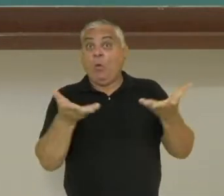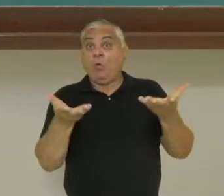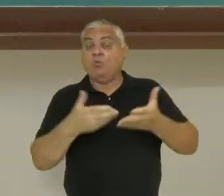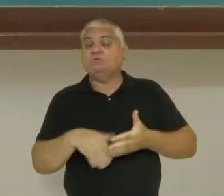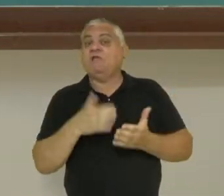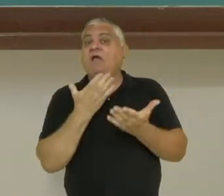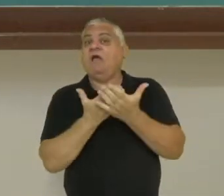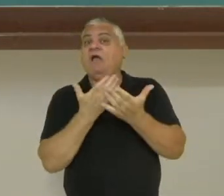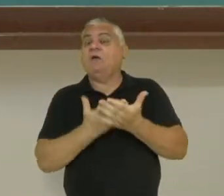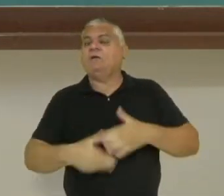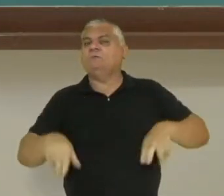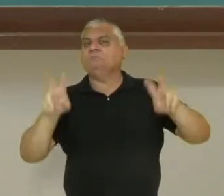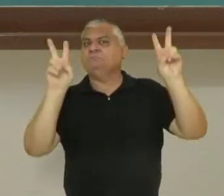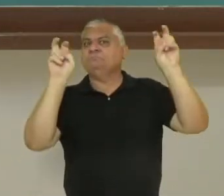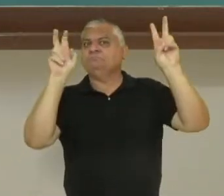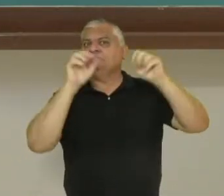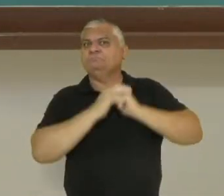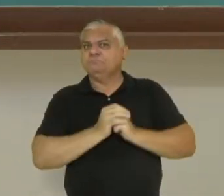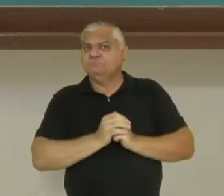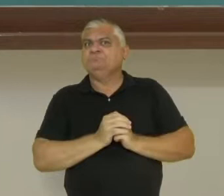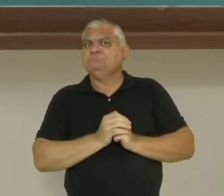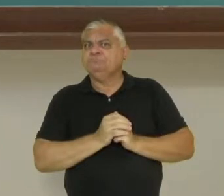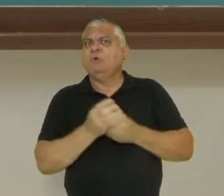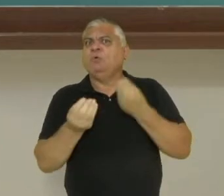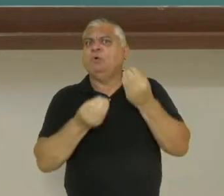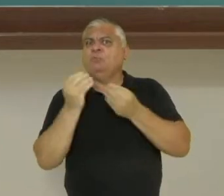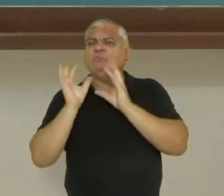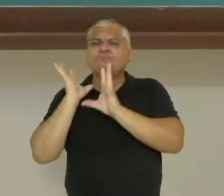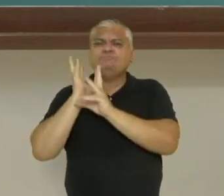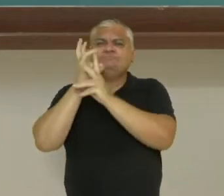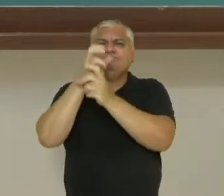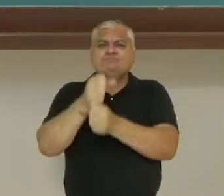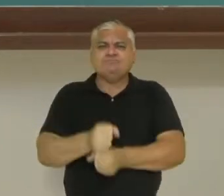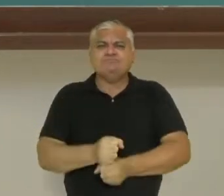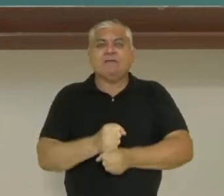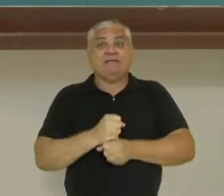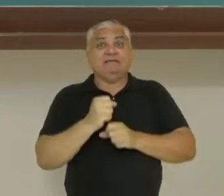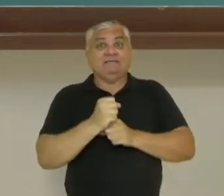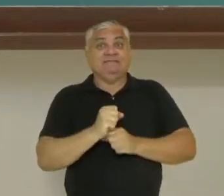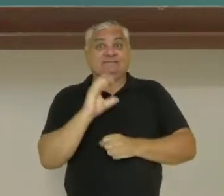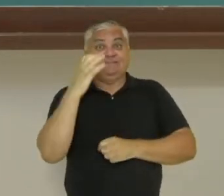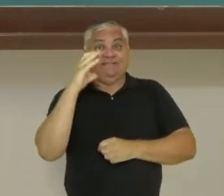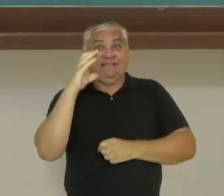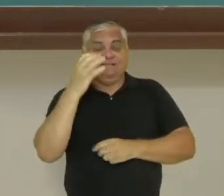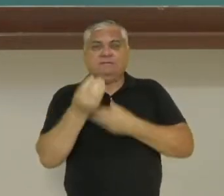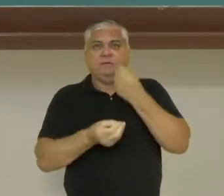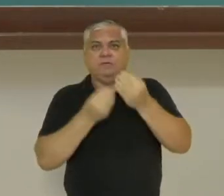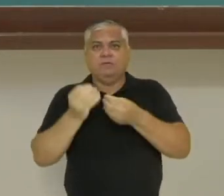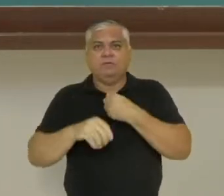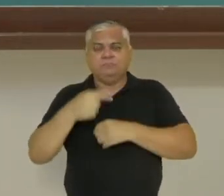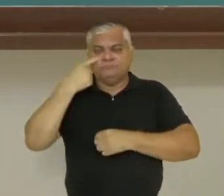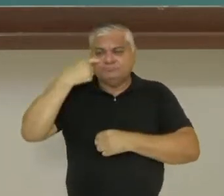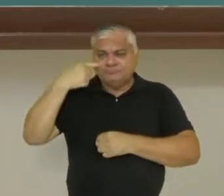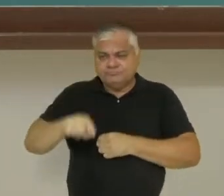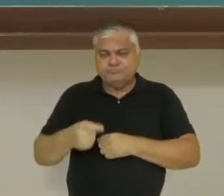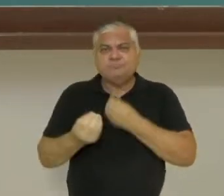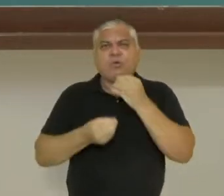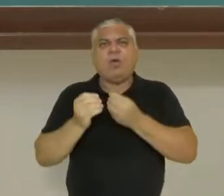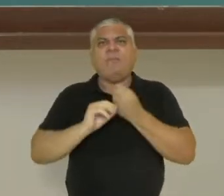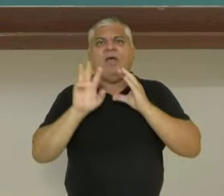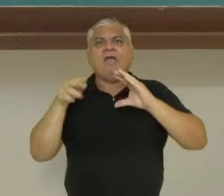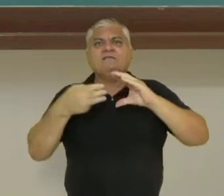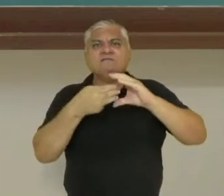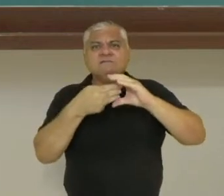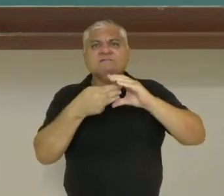aula sobre nivelamento, isso mesmo, nossa aula de ciências. Será sobre a descoberta da célula.